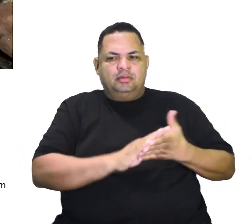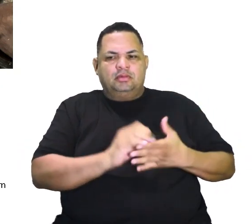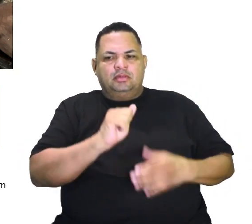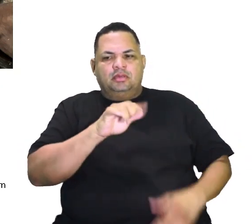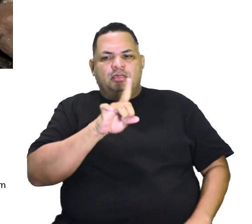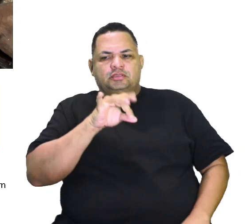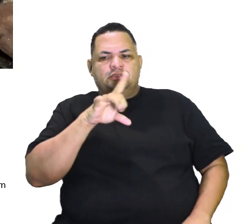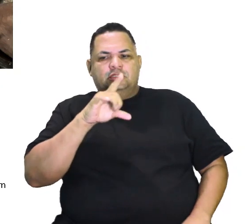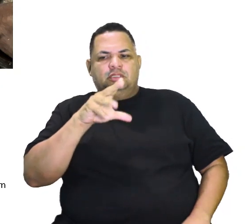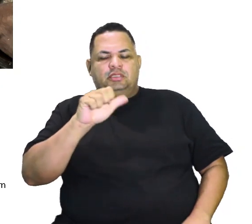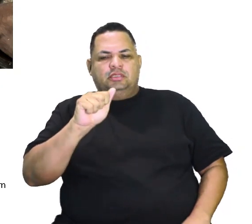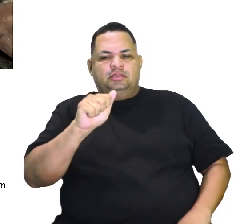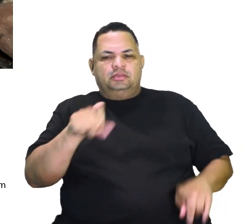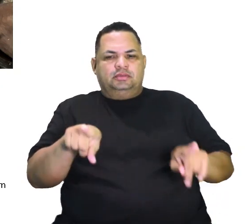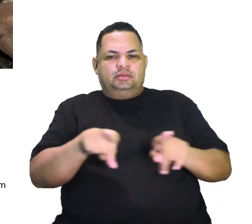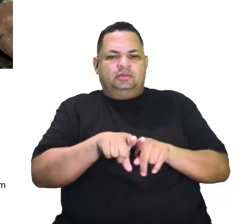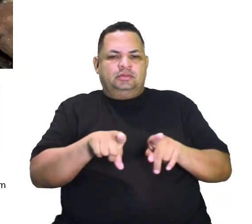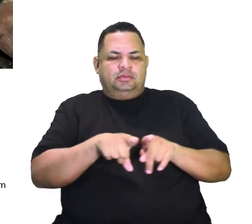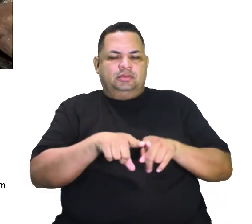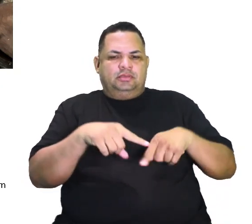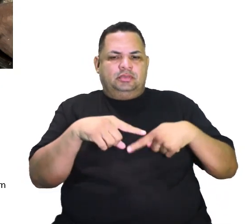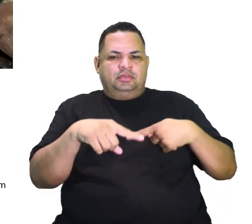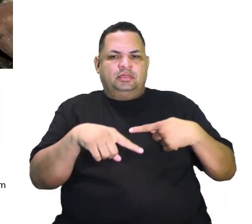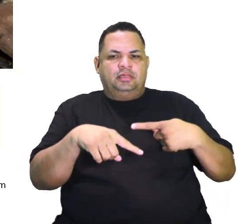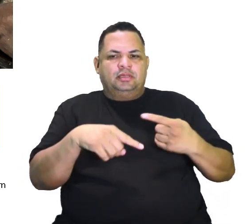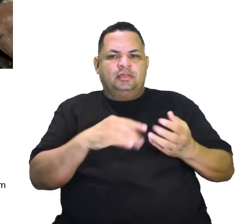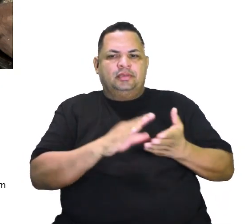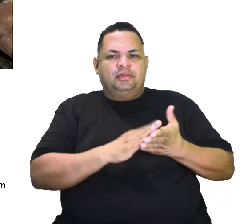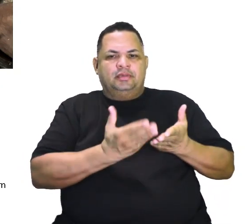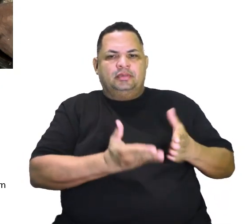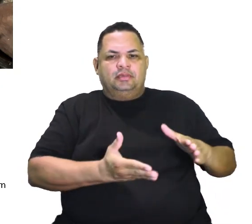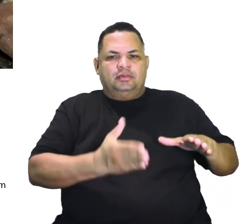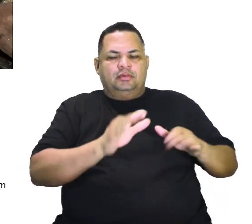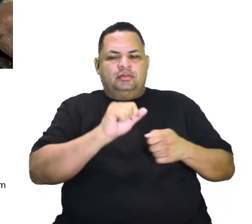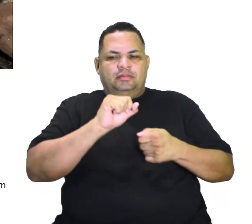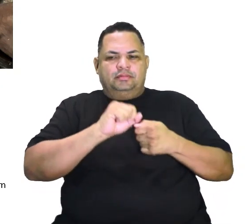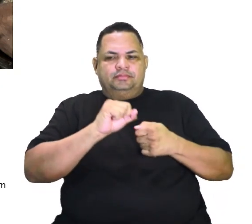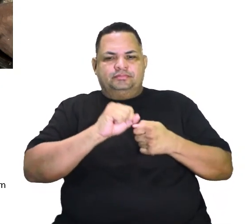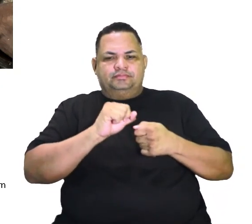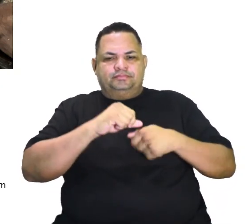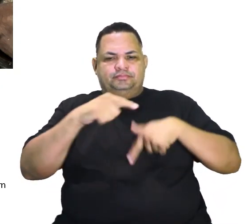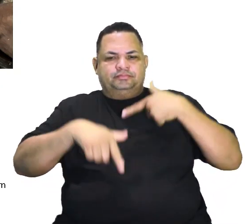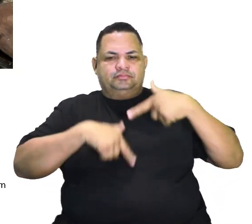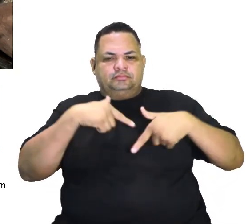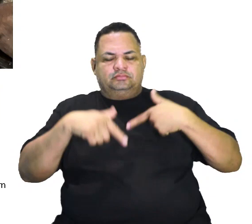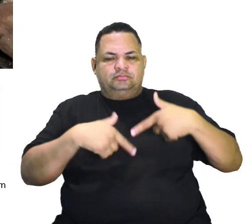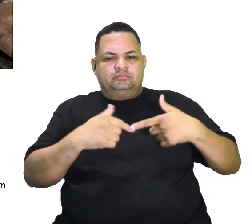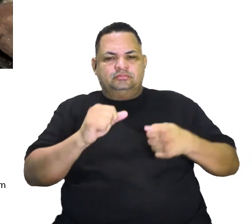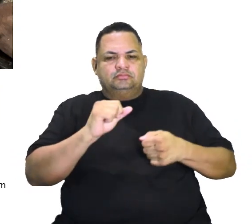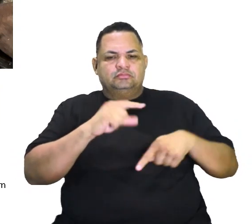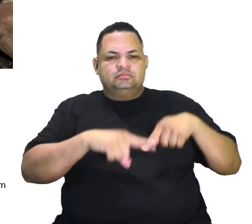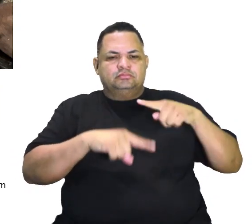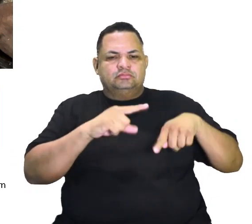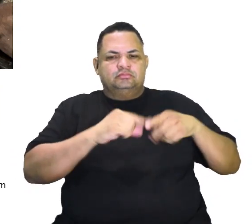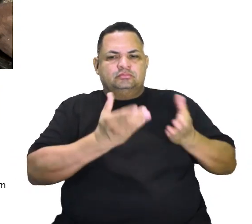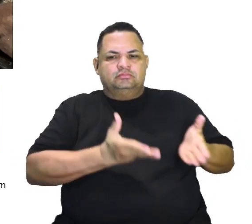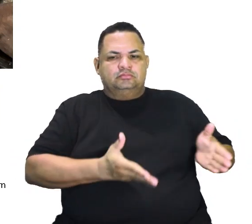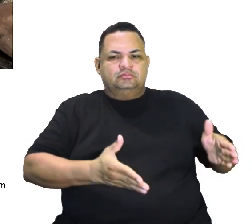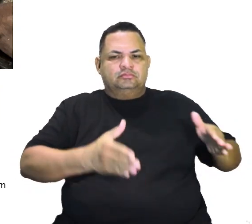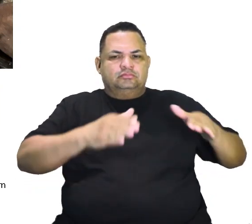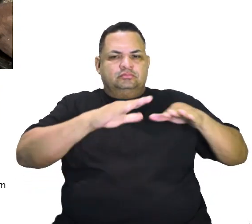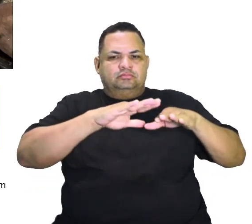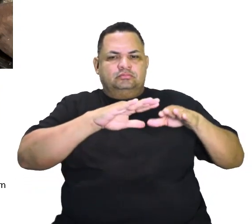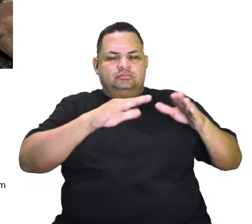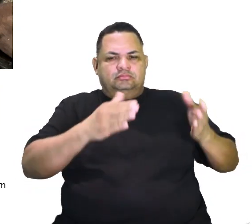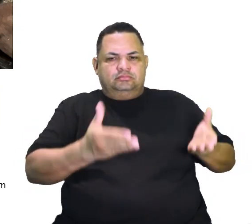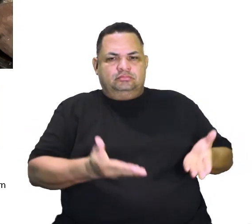rio. Após, então, a confecção, né, produção desse material, essas panelas